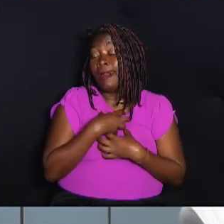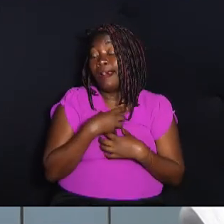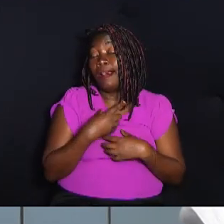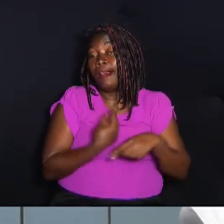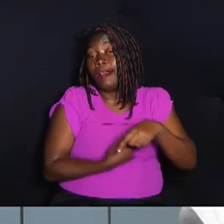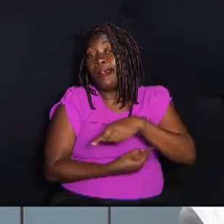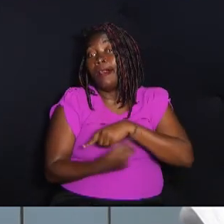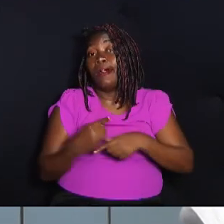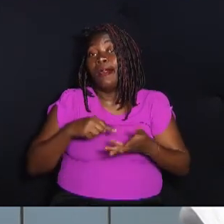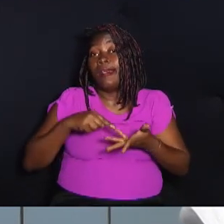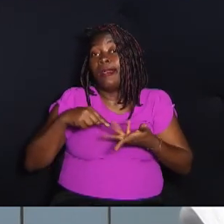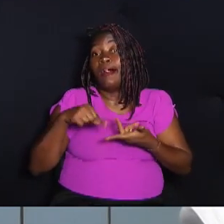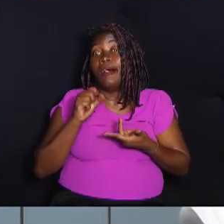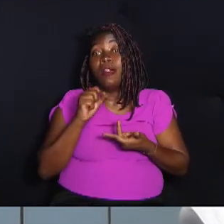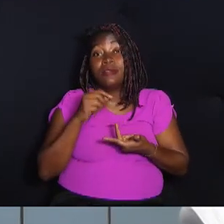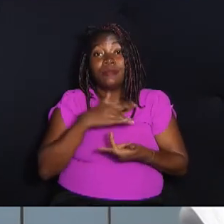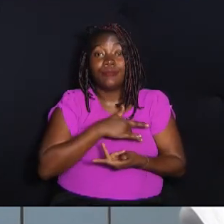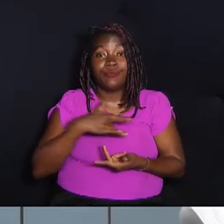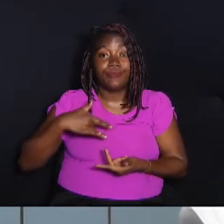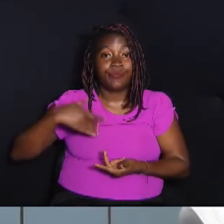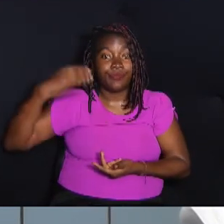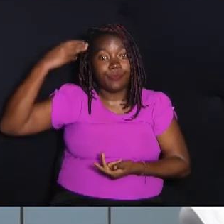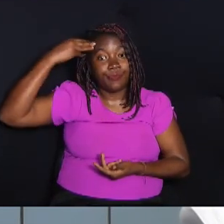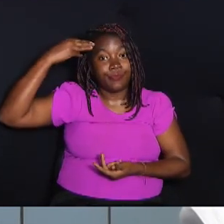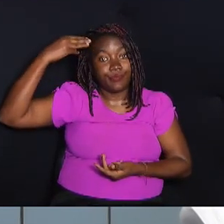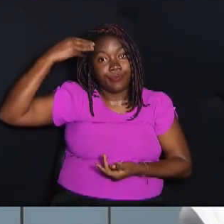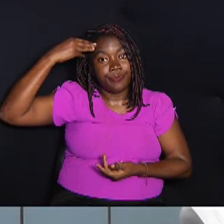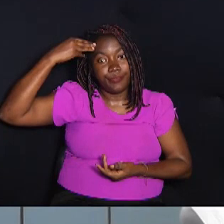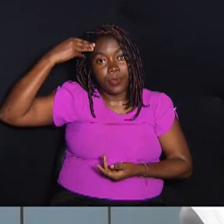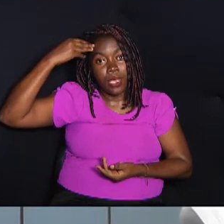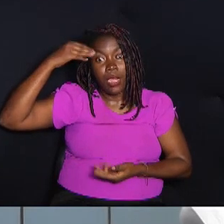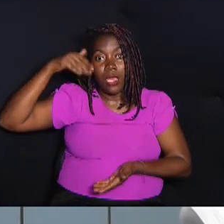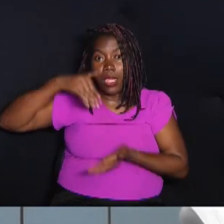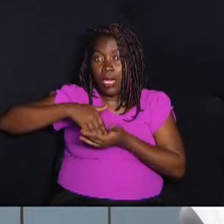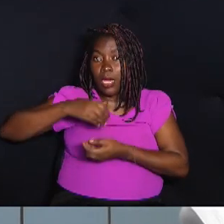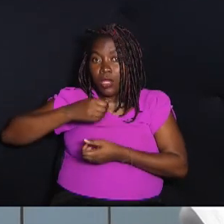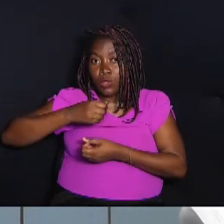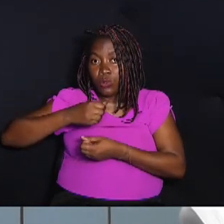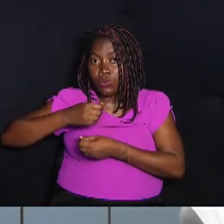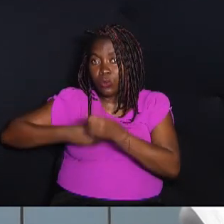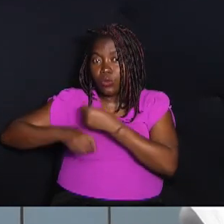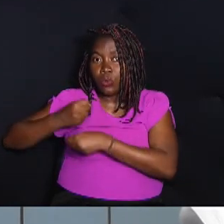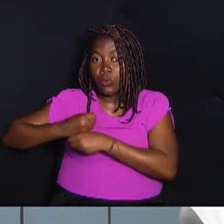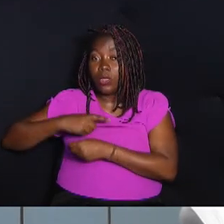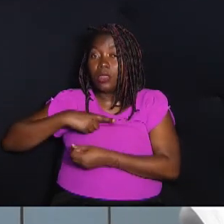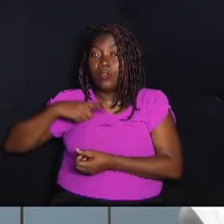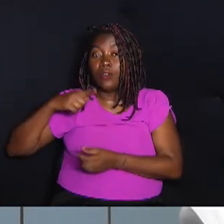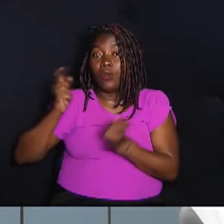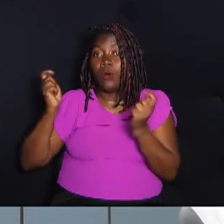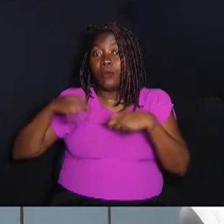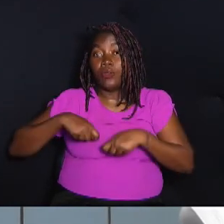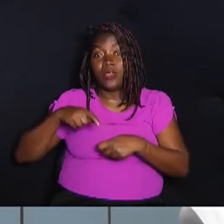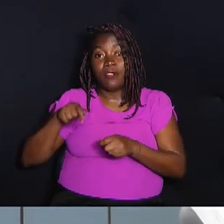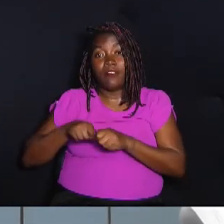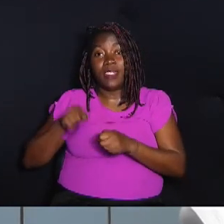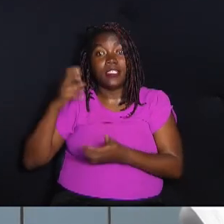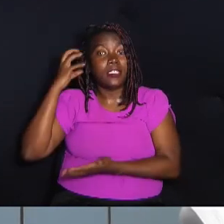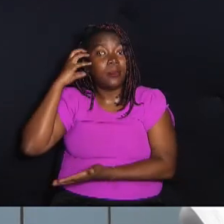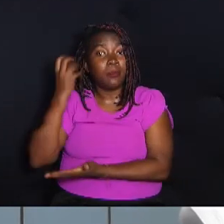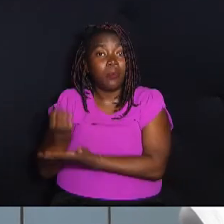a parte da saúde mental. No final do ano, a gente teve a oportunidade de fazer um podcast com